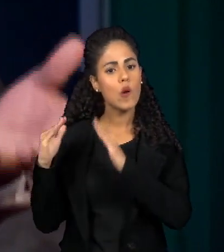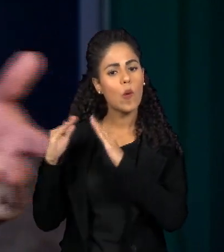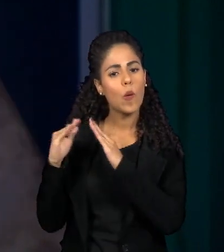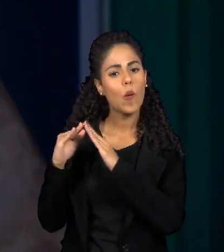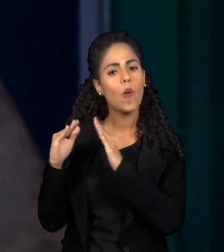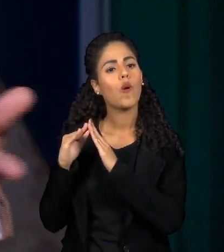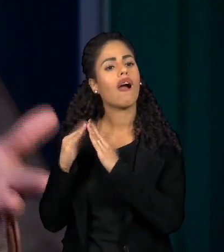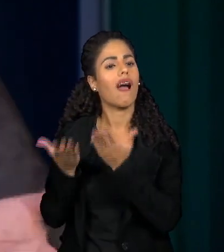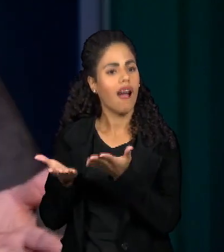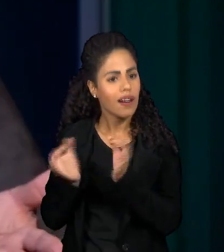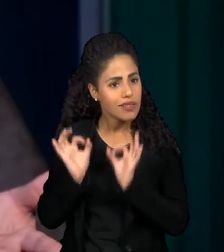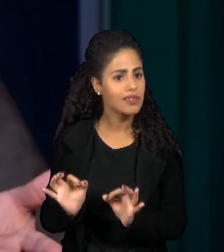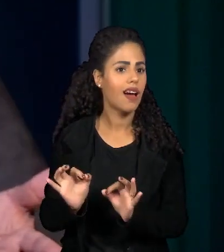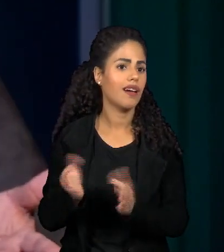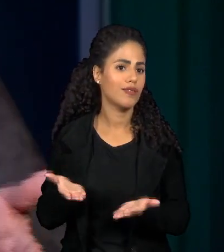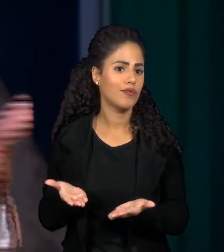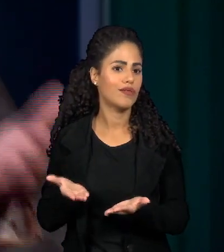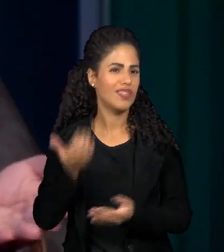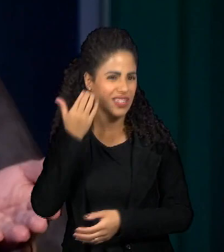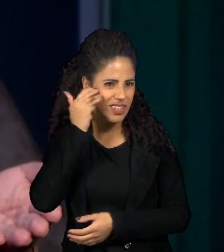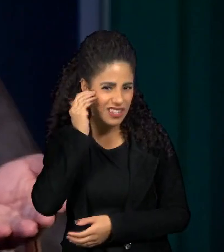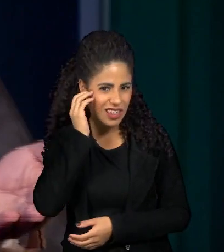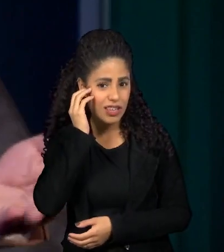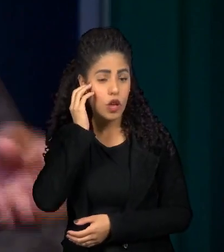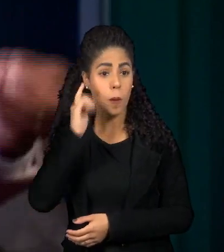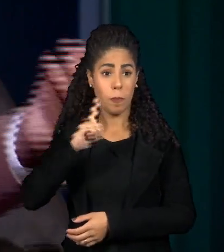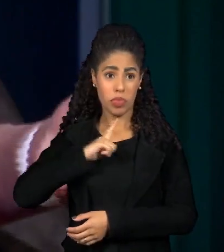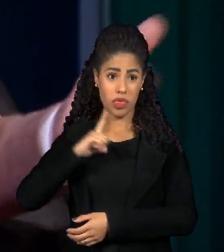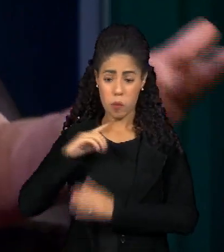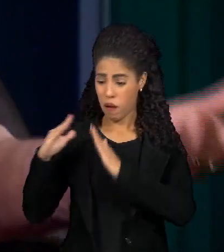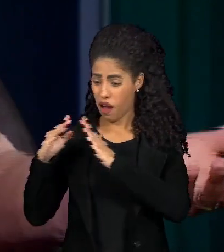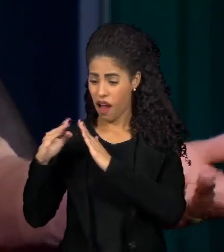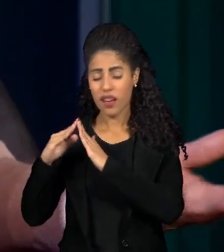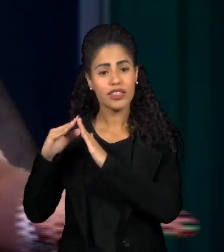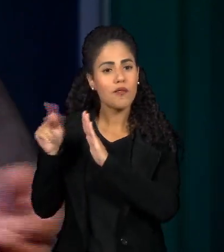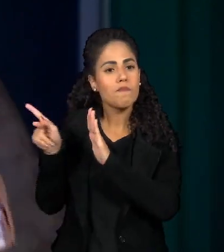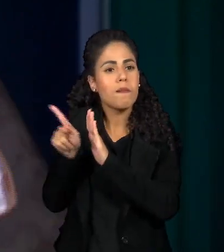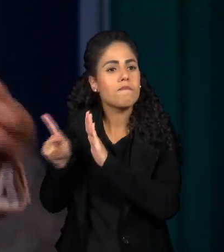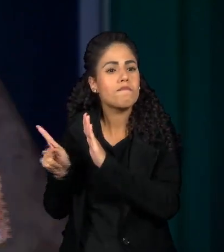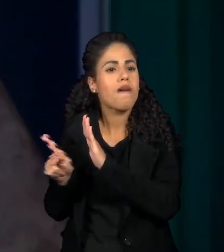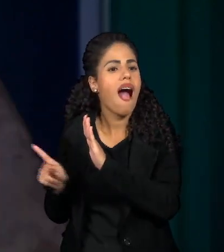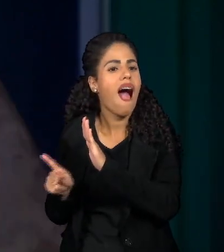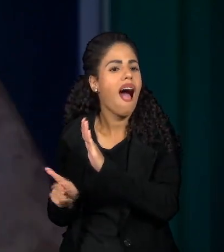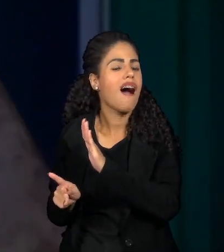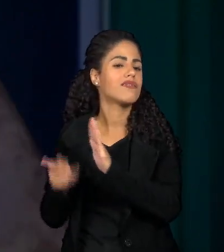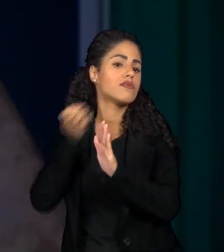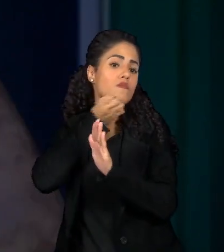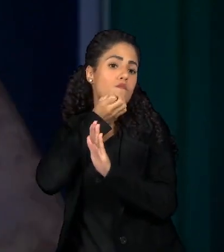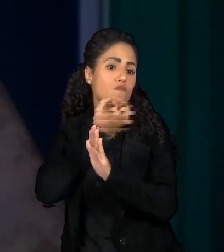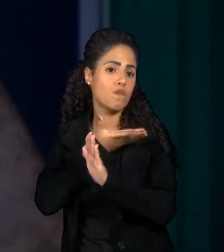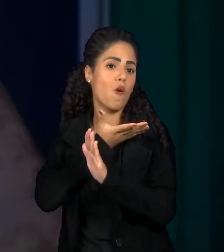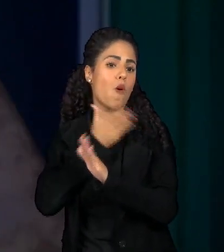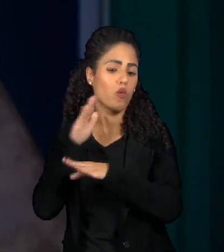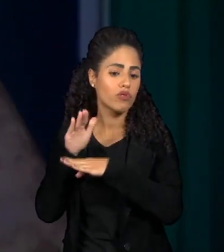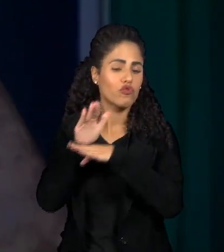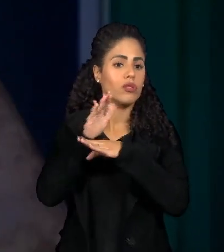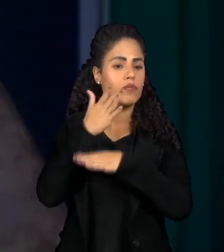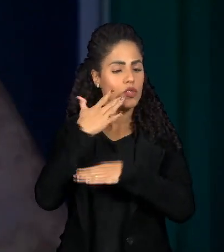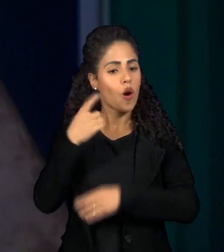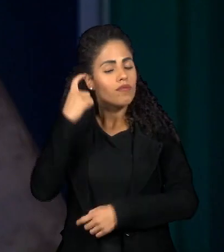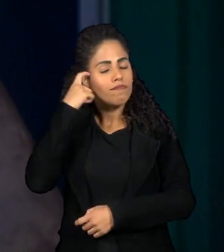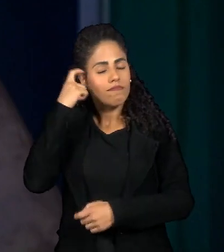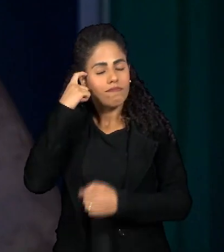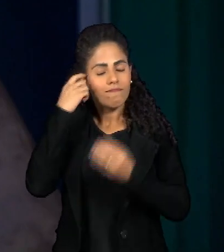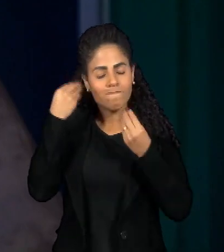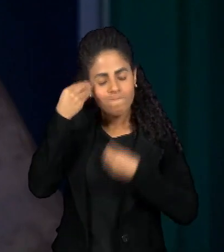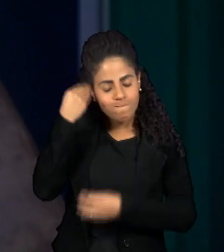até a dignidade da pessoa, né? Então, ter uma casa e uma casa apresentável é fator de até estabilidade